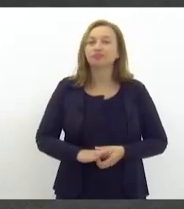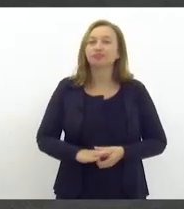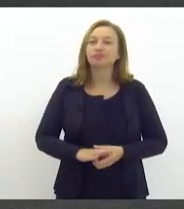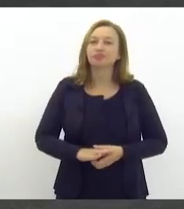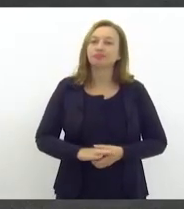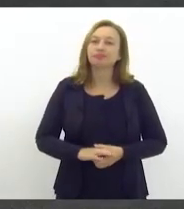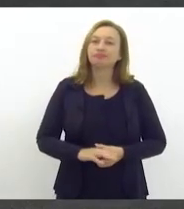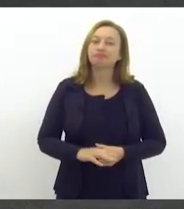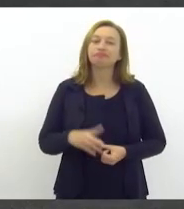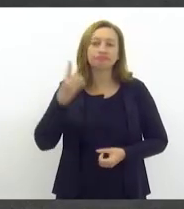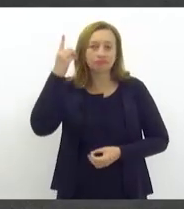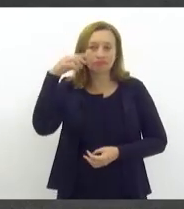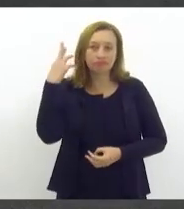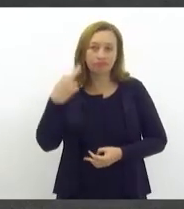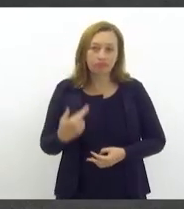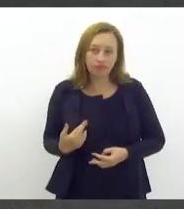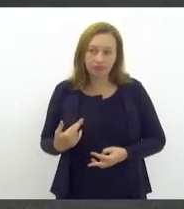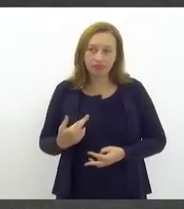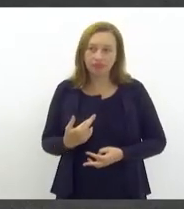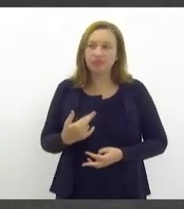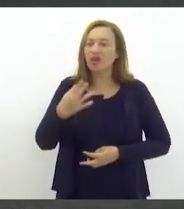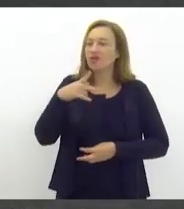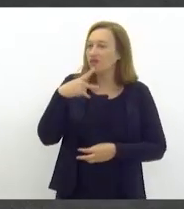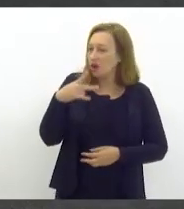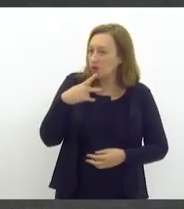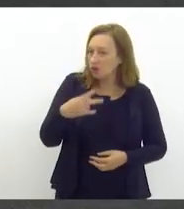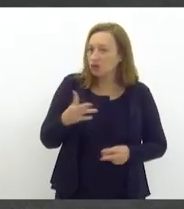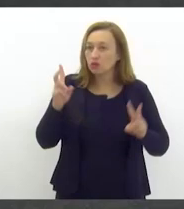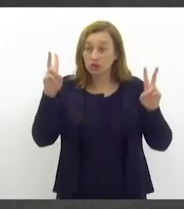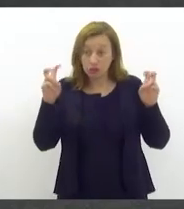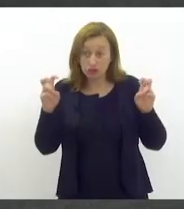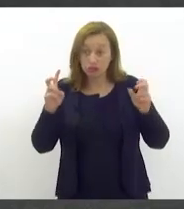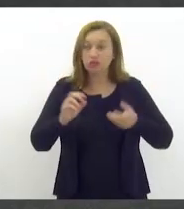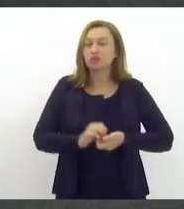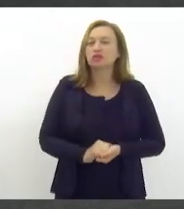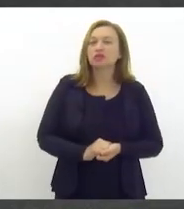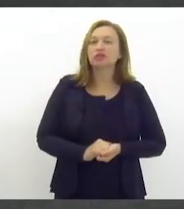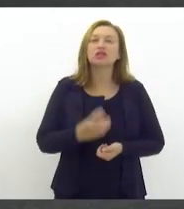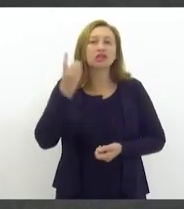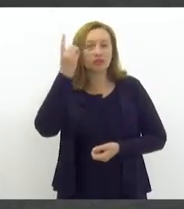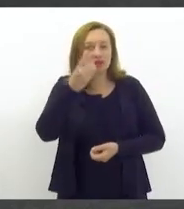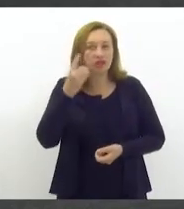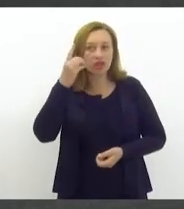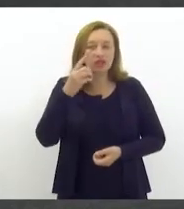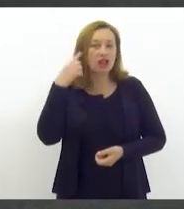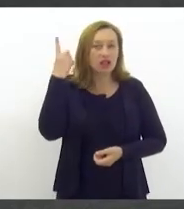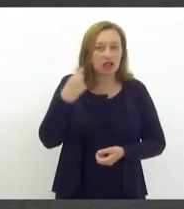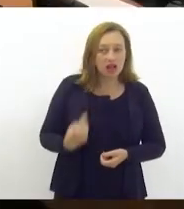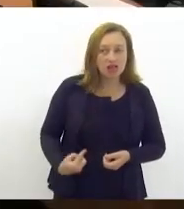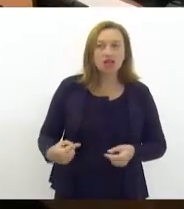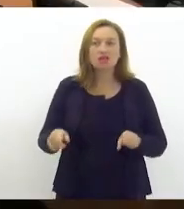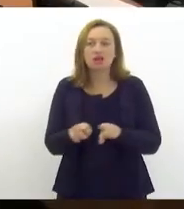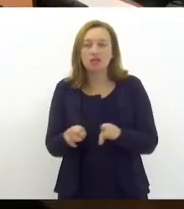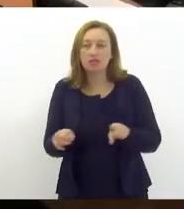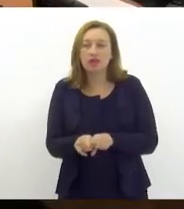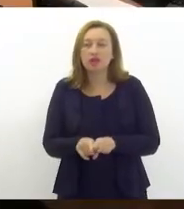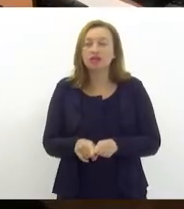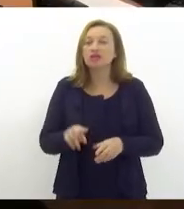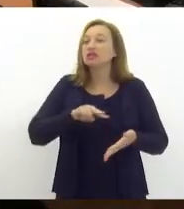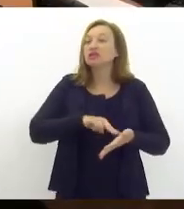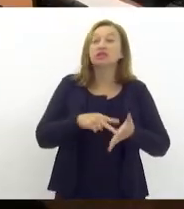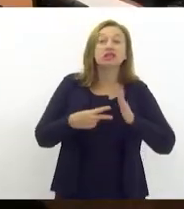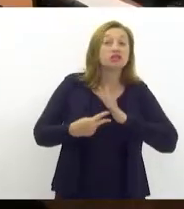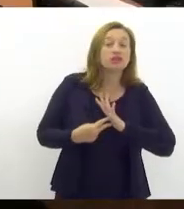a deputada Renata Souza falou sobre isso, a deputada Dani Balbi falou também o